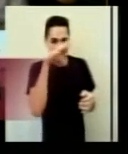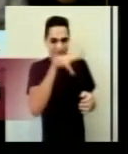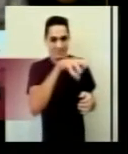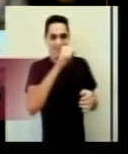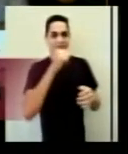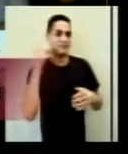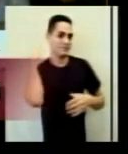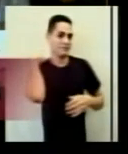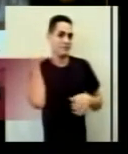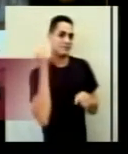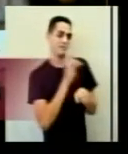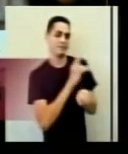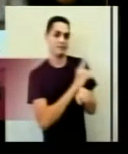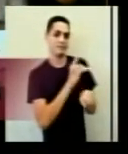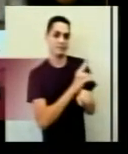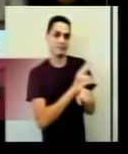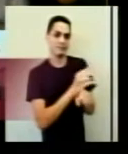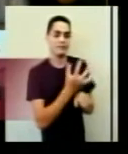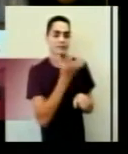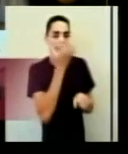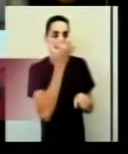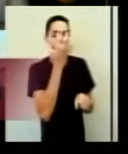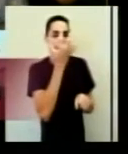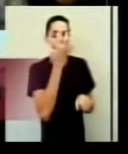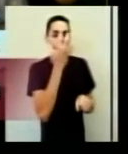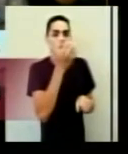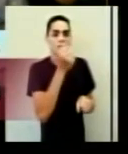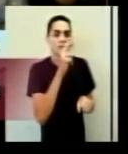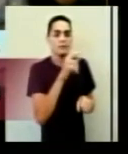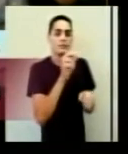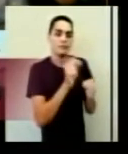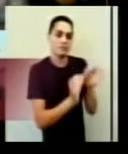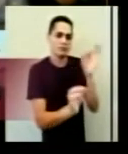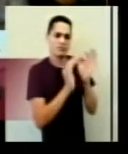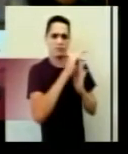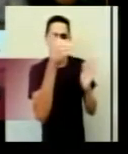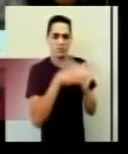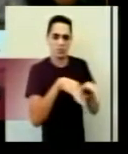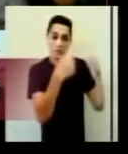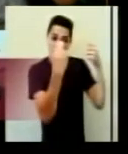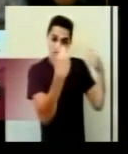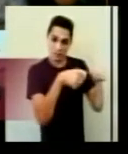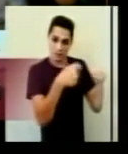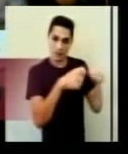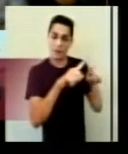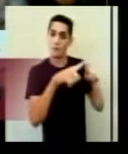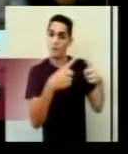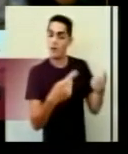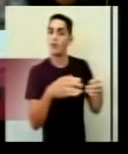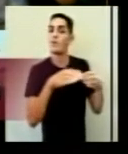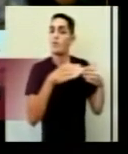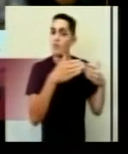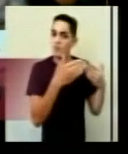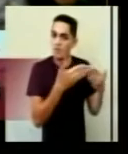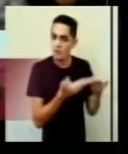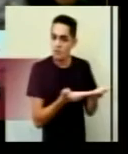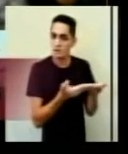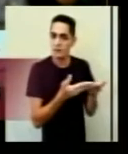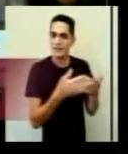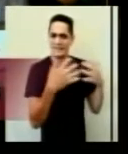de suporte respiratório, ela tem toda uma estrutura para cuidar da parte pulmonar do paciente, pronar o